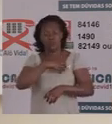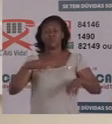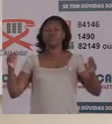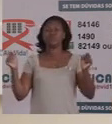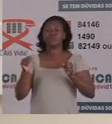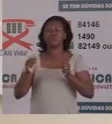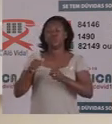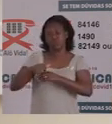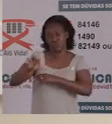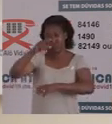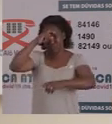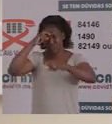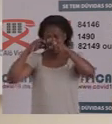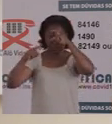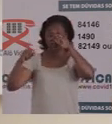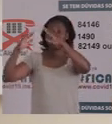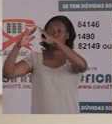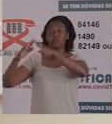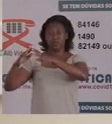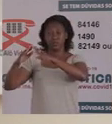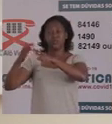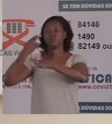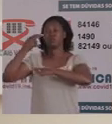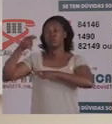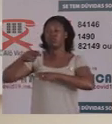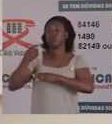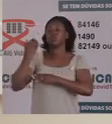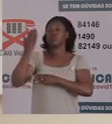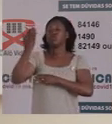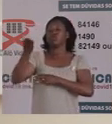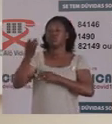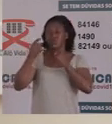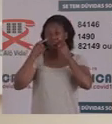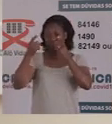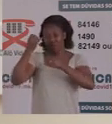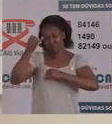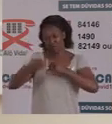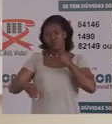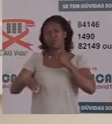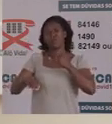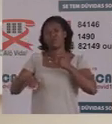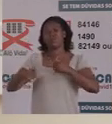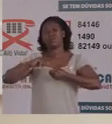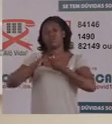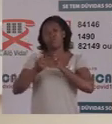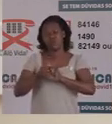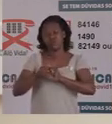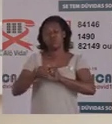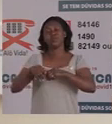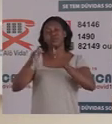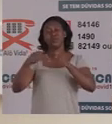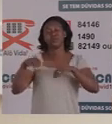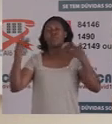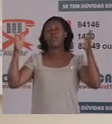no acampamento até que se dê o fim do surto, mas após isso, a empresa gestora do acampamento terá